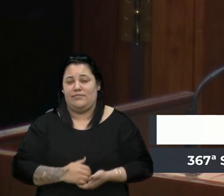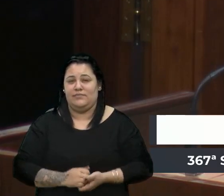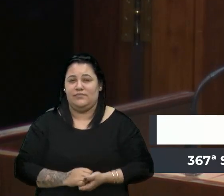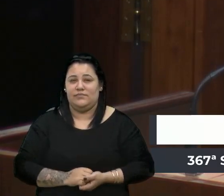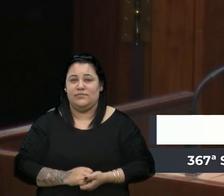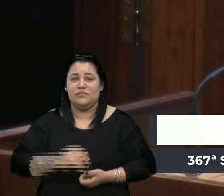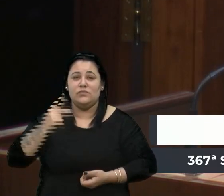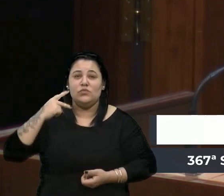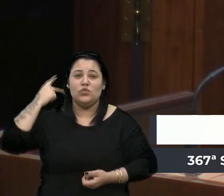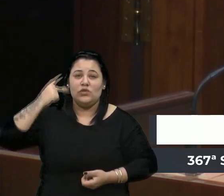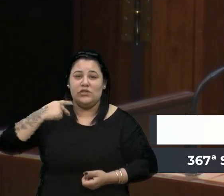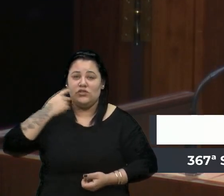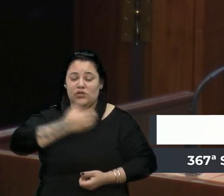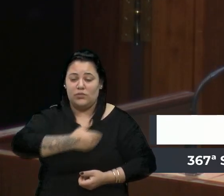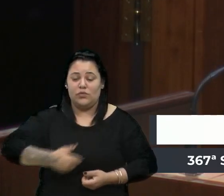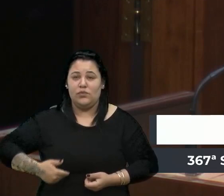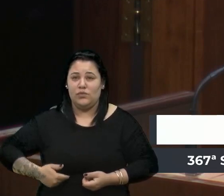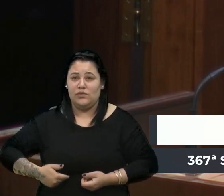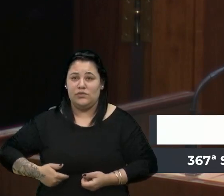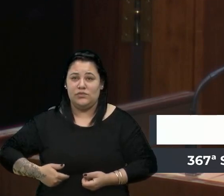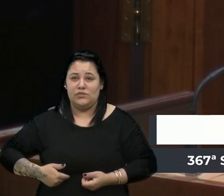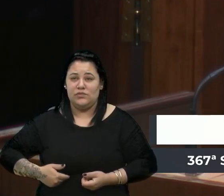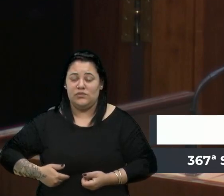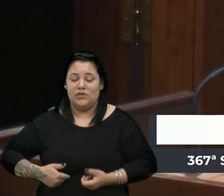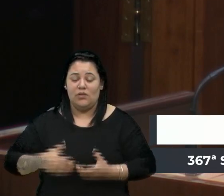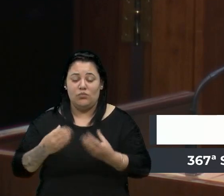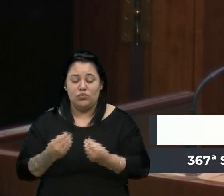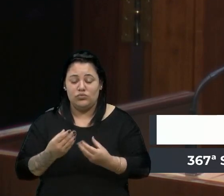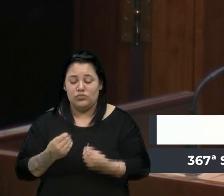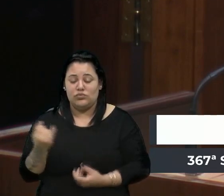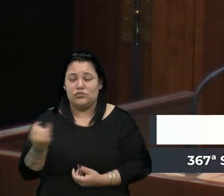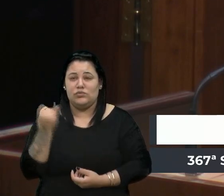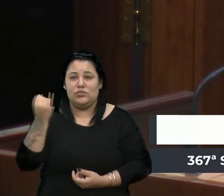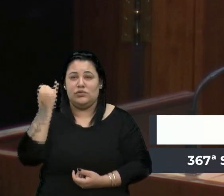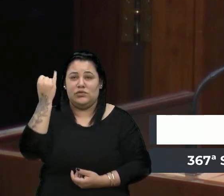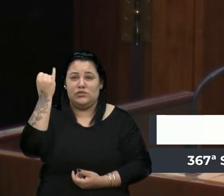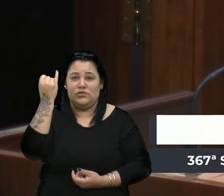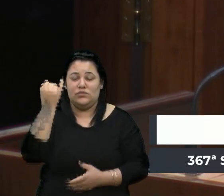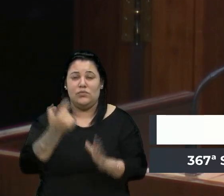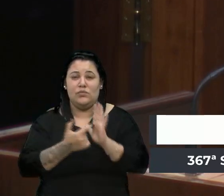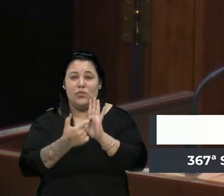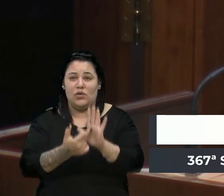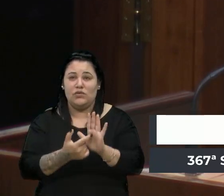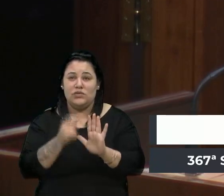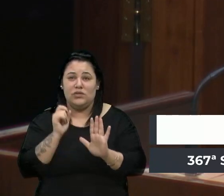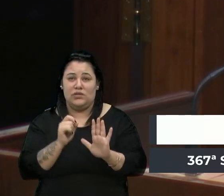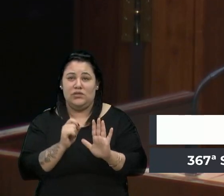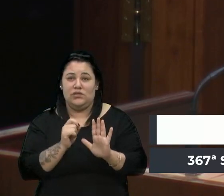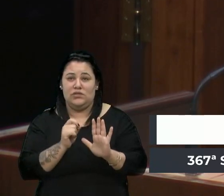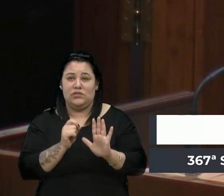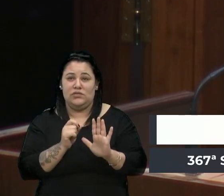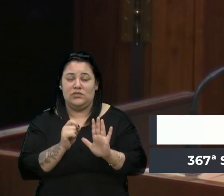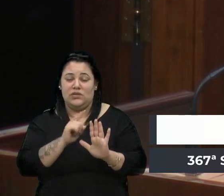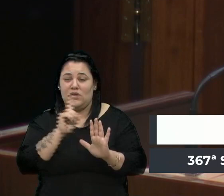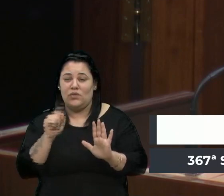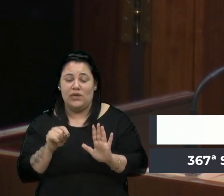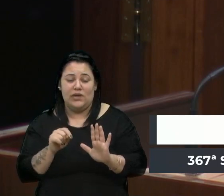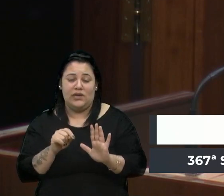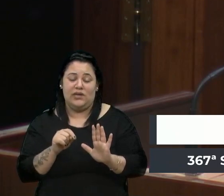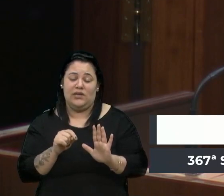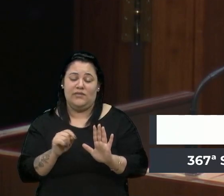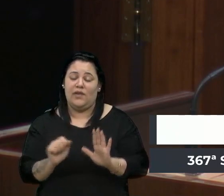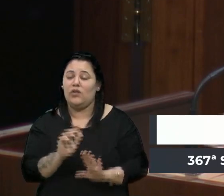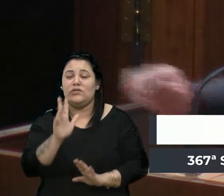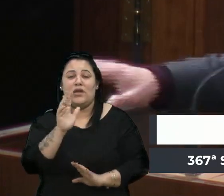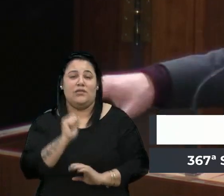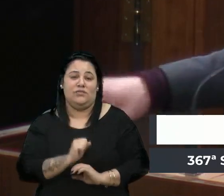Políticas públicas é de extrema importância e mostra que não é de fato valorizado. Por quê?